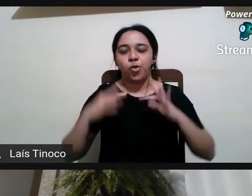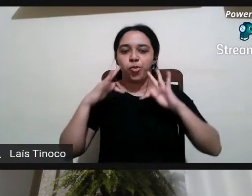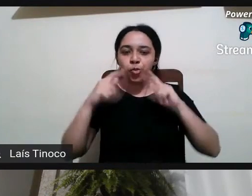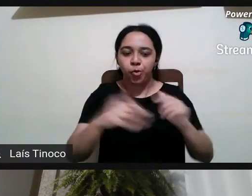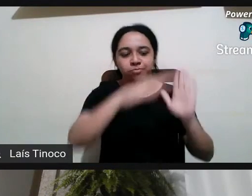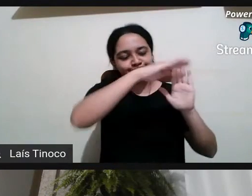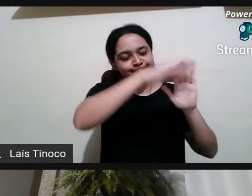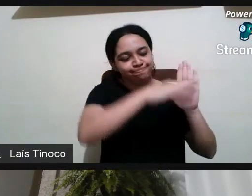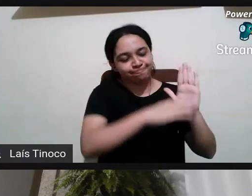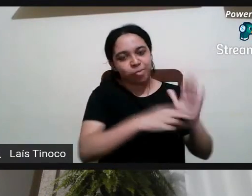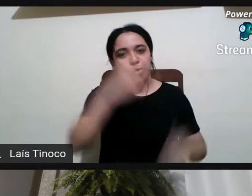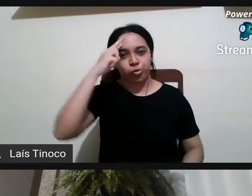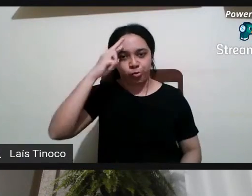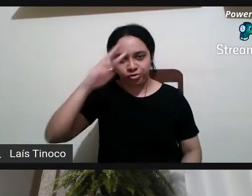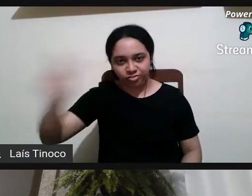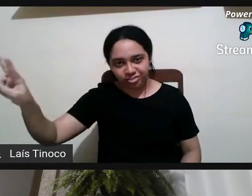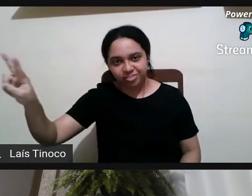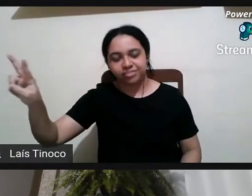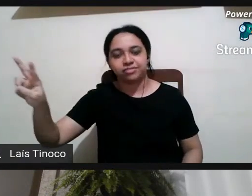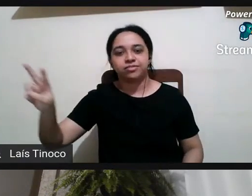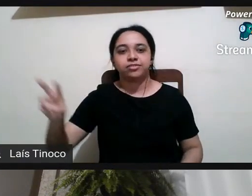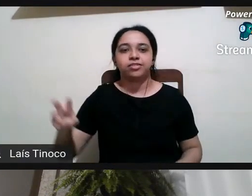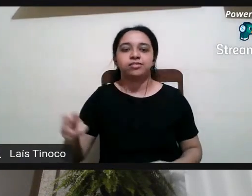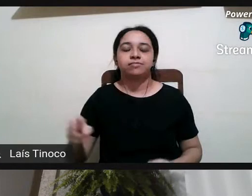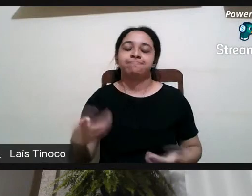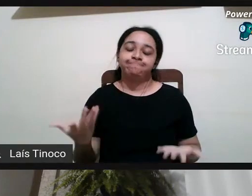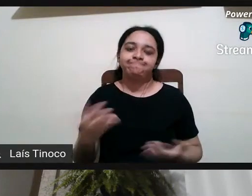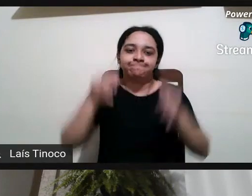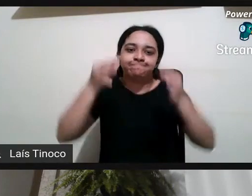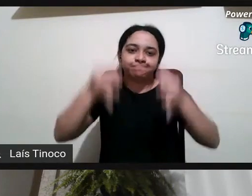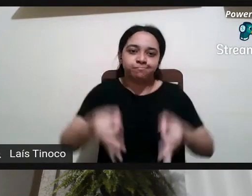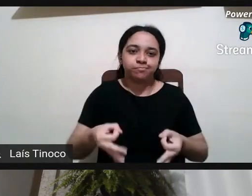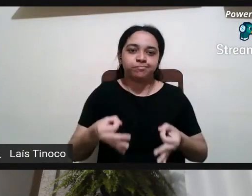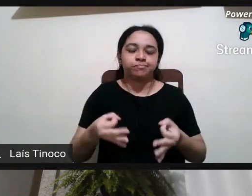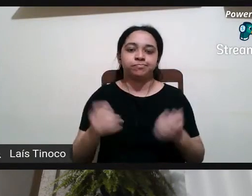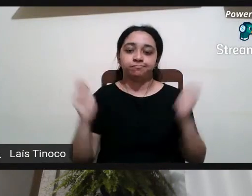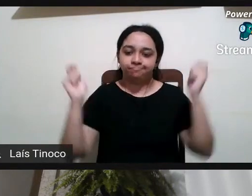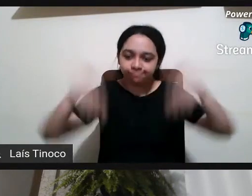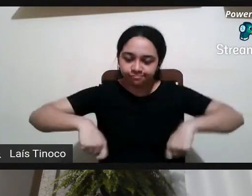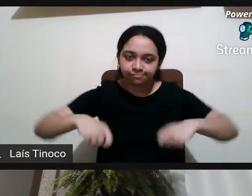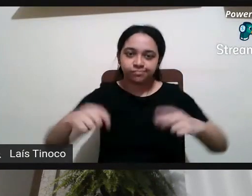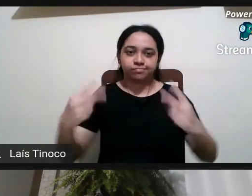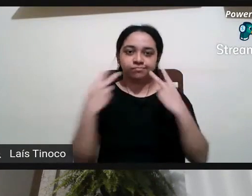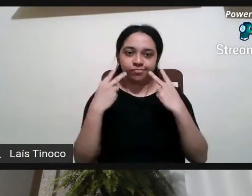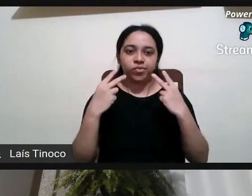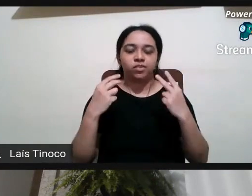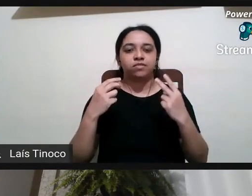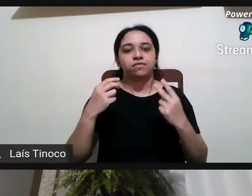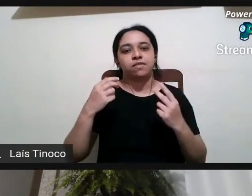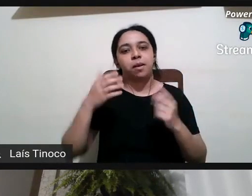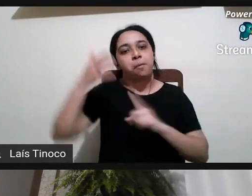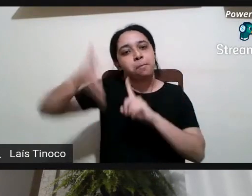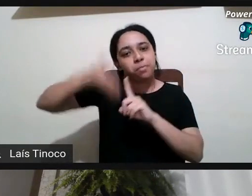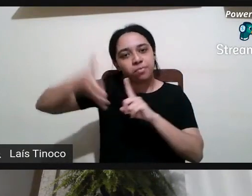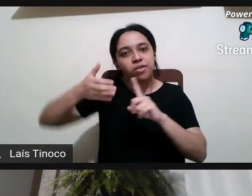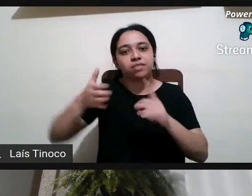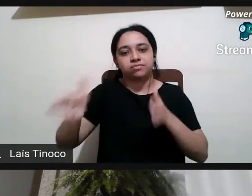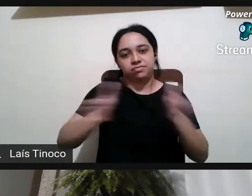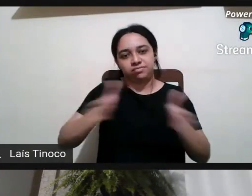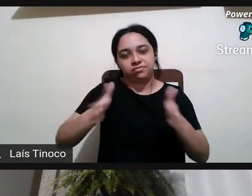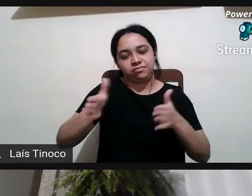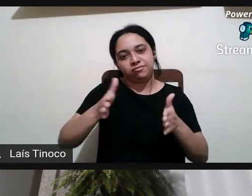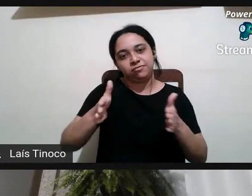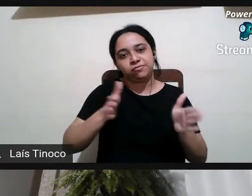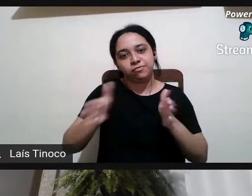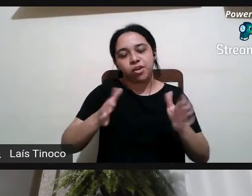programação. Com certeza possibilitaram que esse evento fosse acessível para mais pessoas, né,